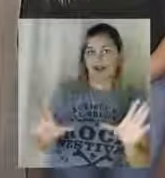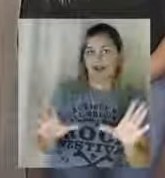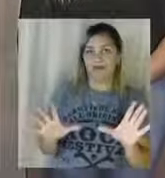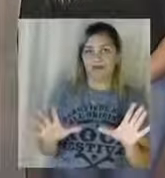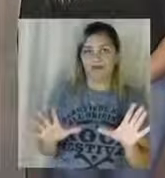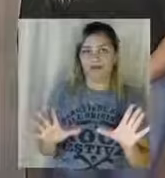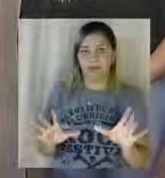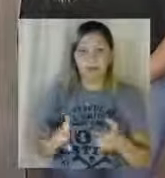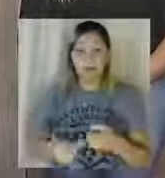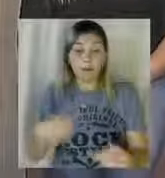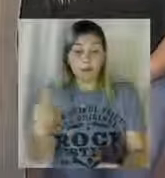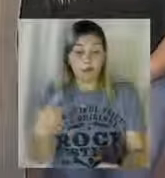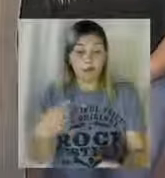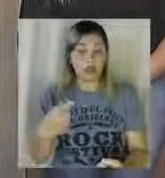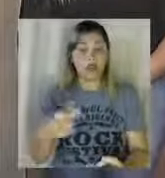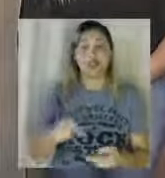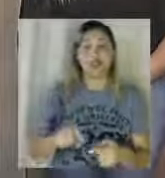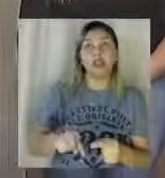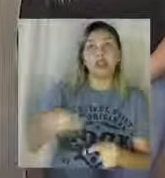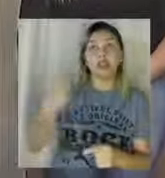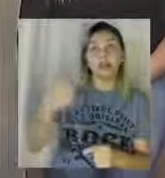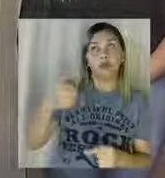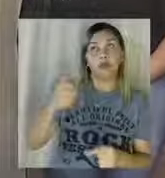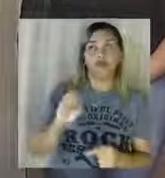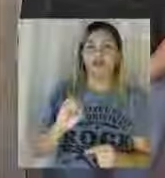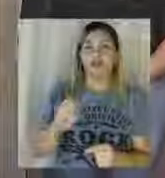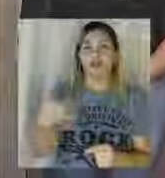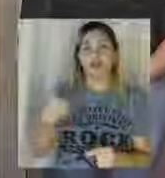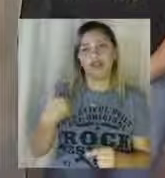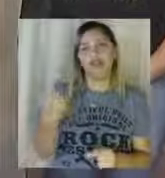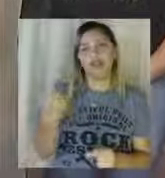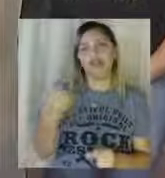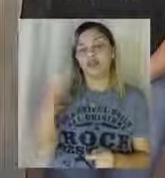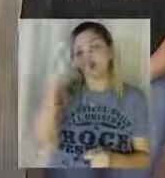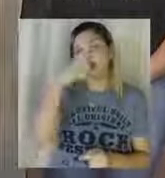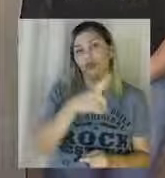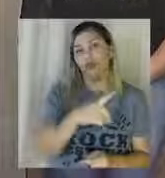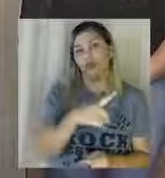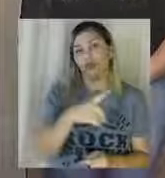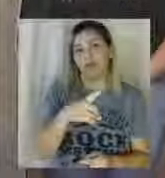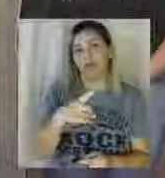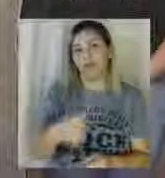dos 10 anos foi difícil perguntar alguma coisa aos professores, porque